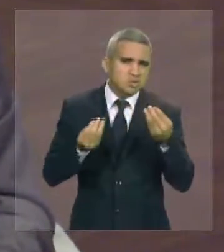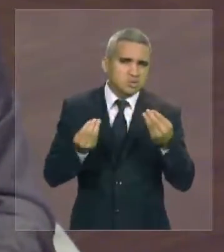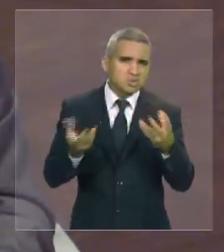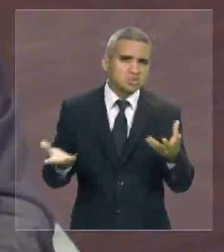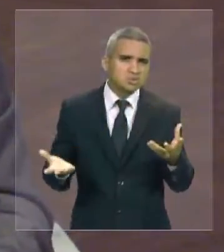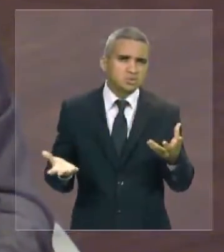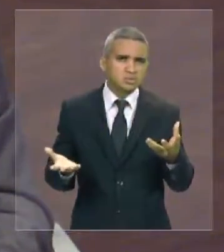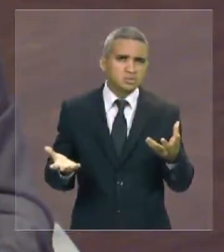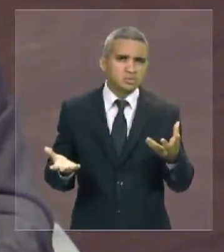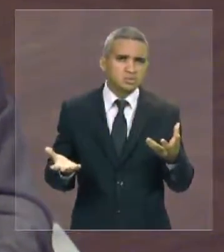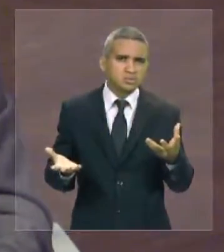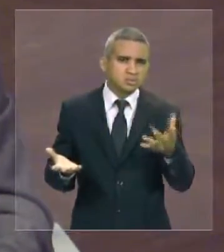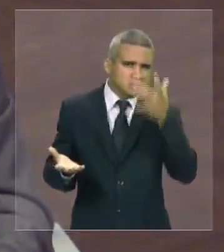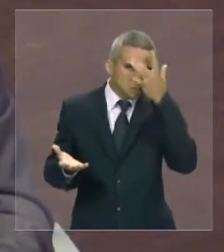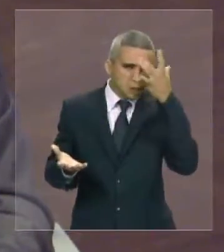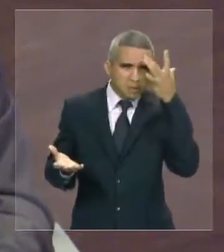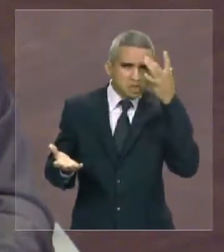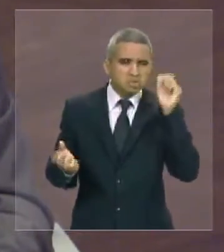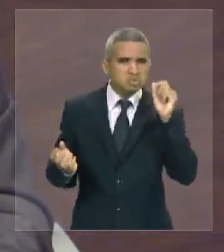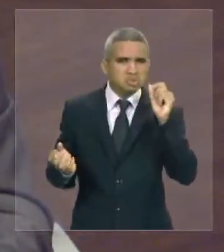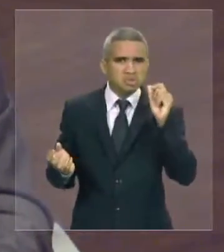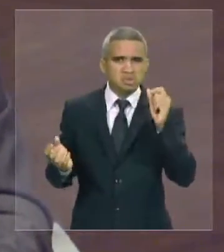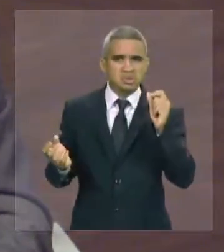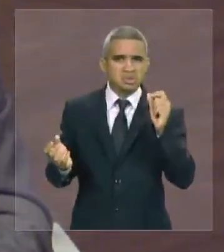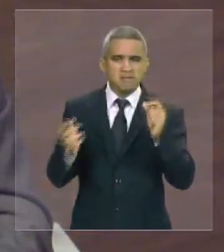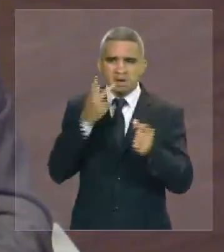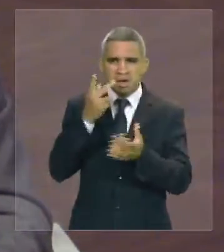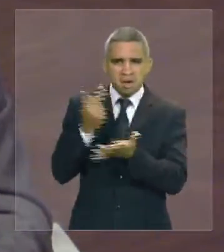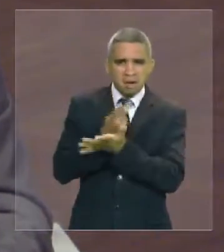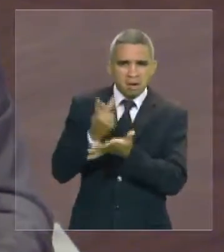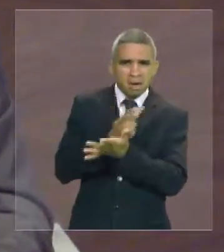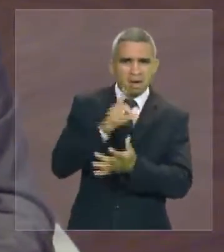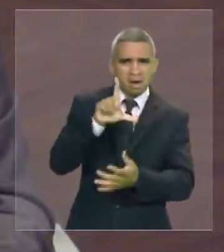de ser contra uma licitação